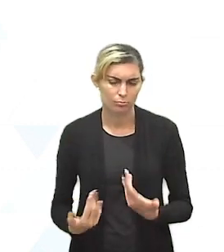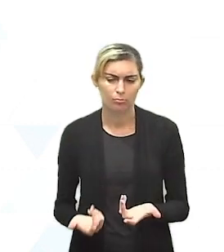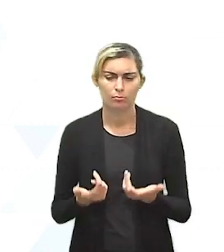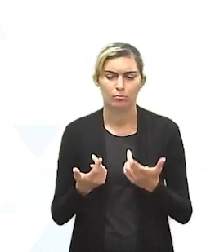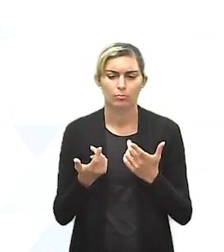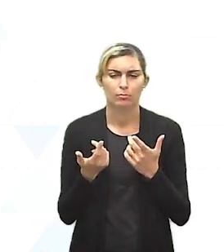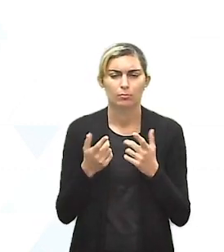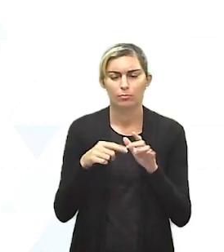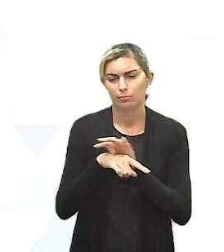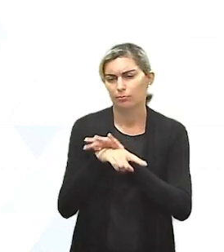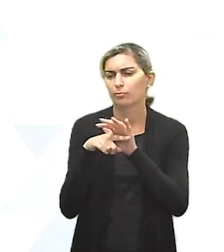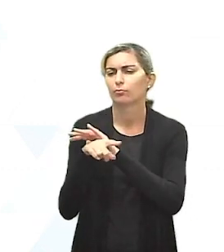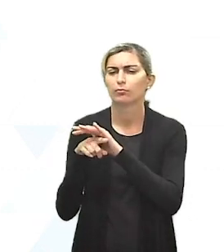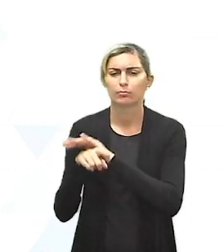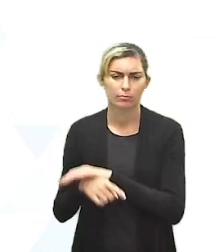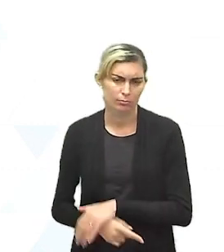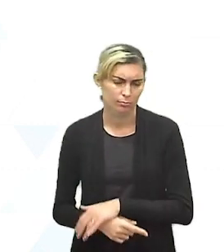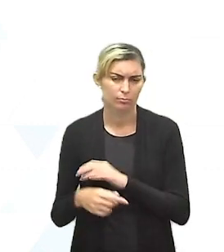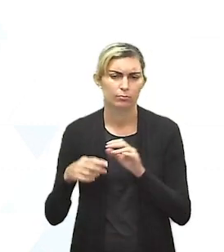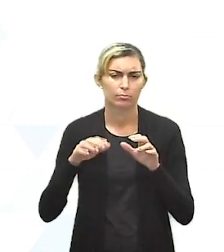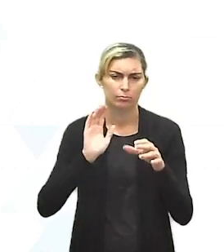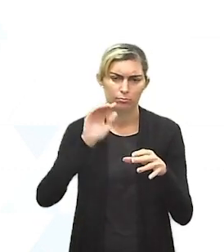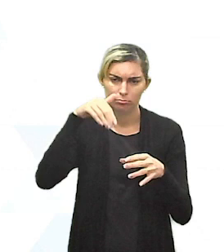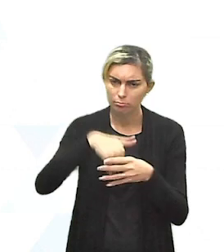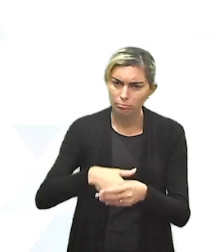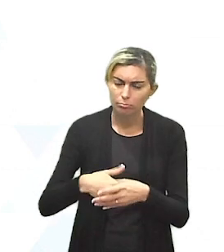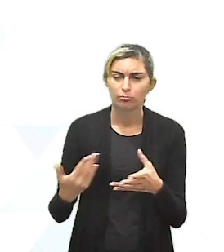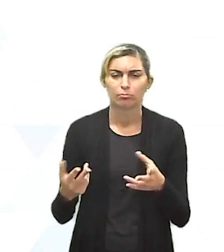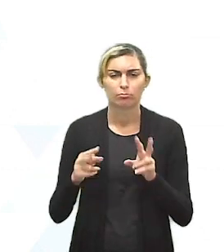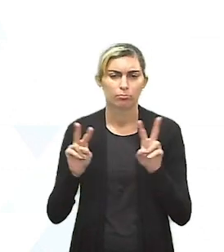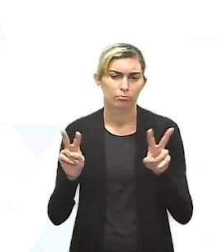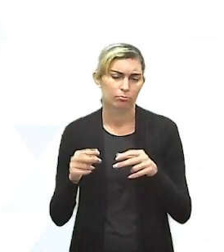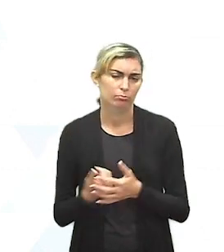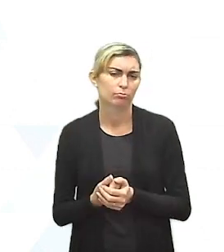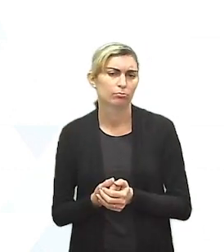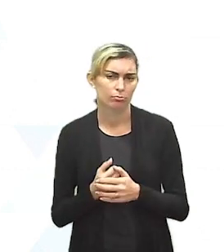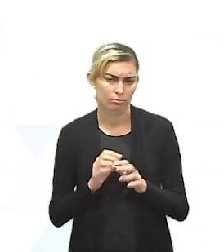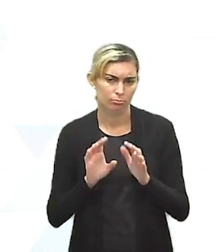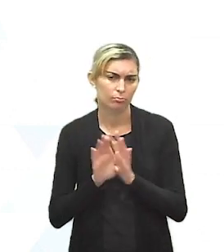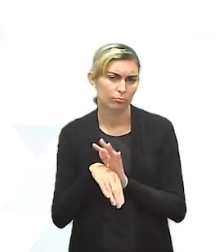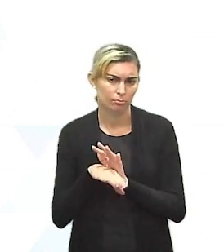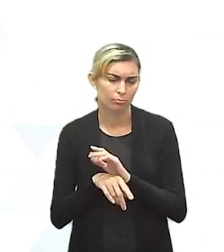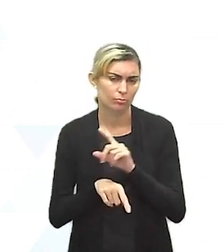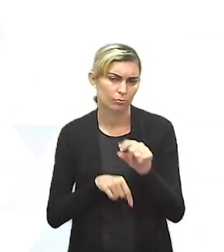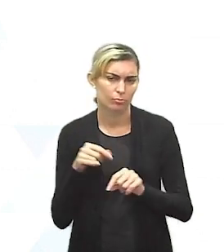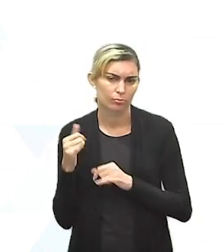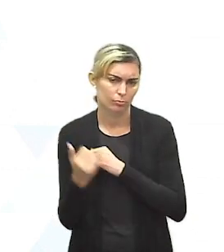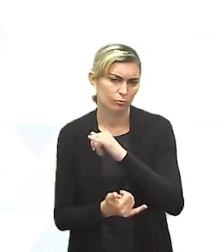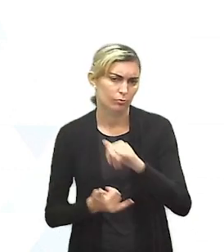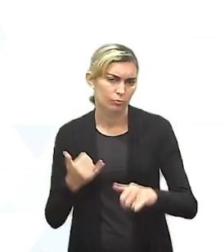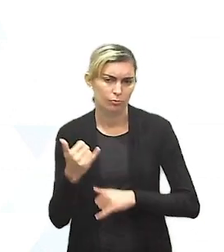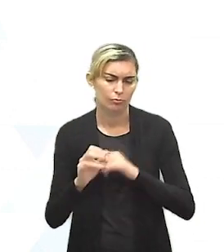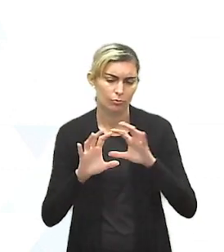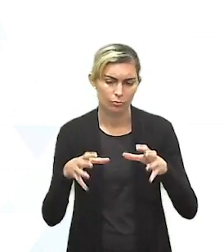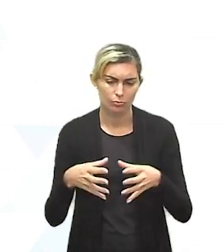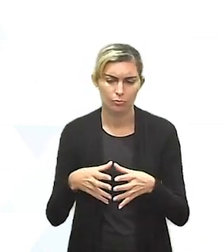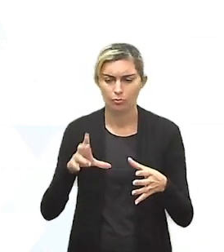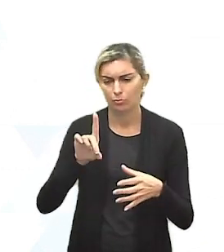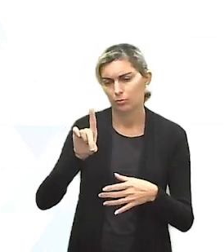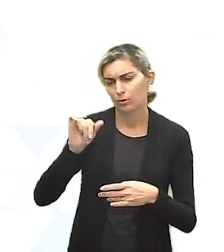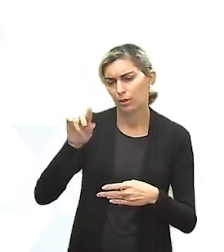supermercado, pesquisas eleitorais. Vamos conceituar o que é informação. Informação é um conjunto de